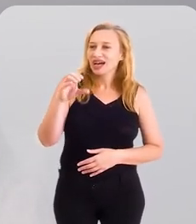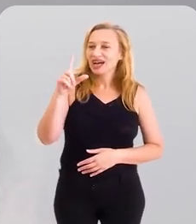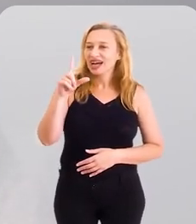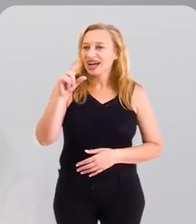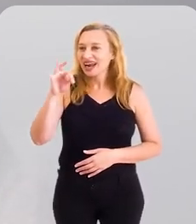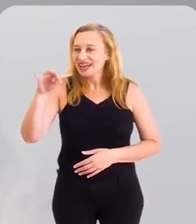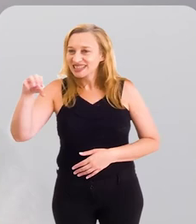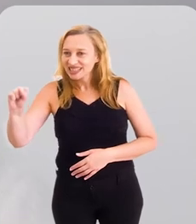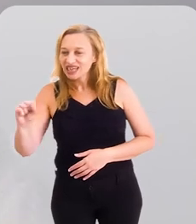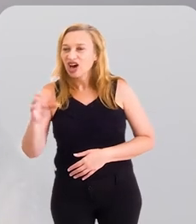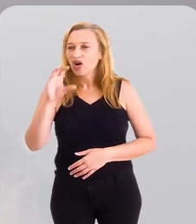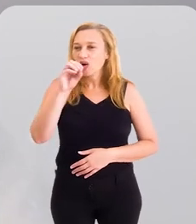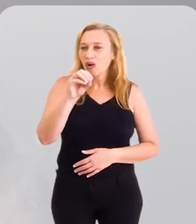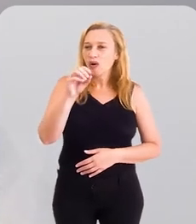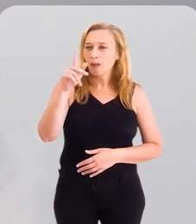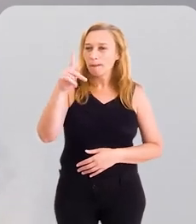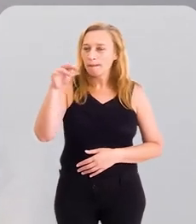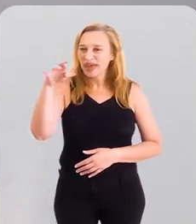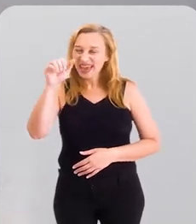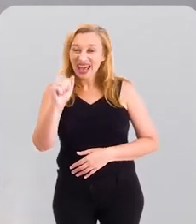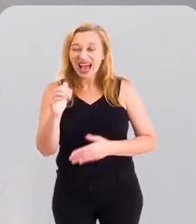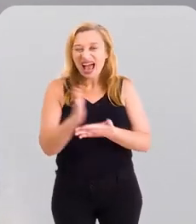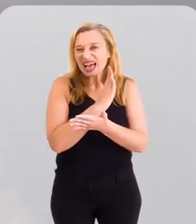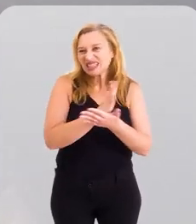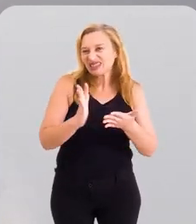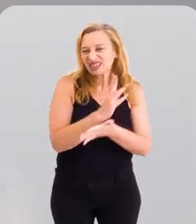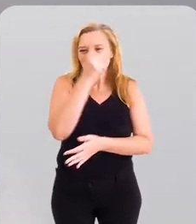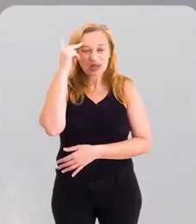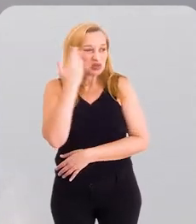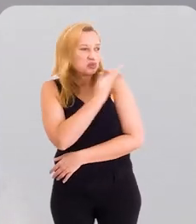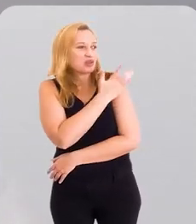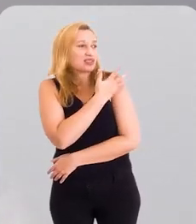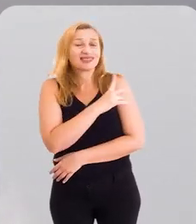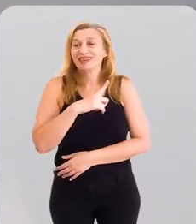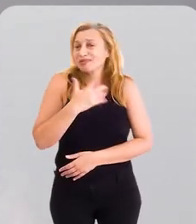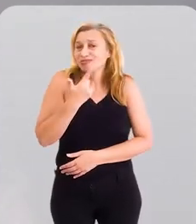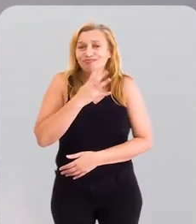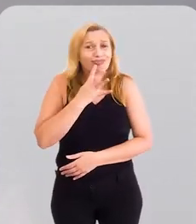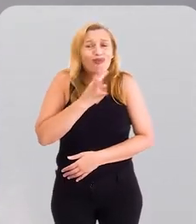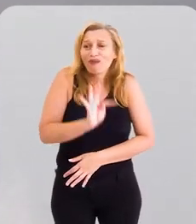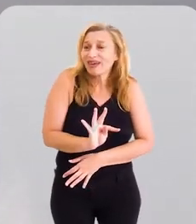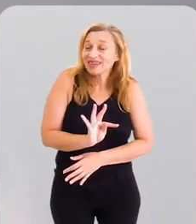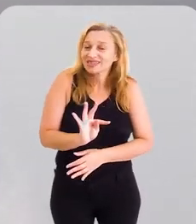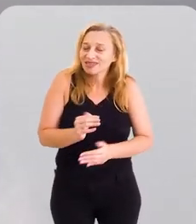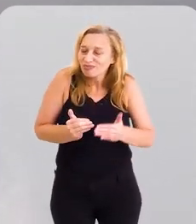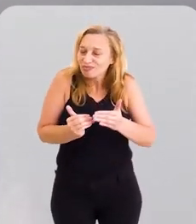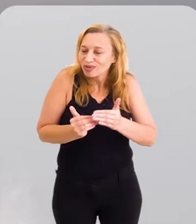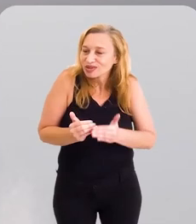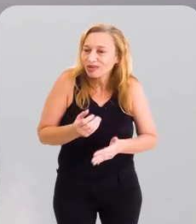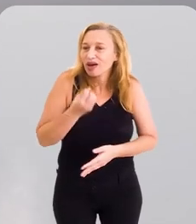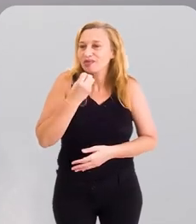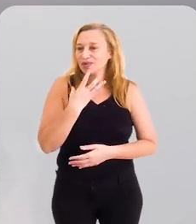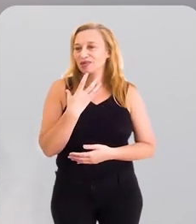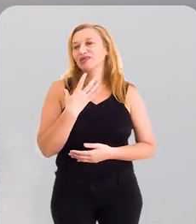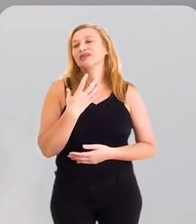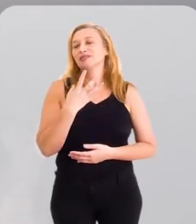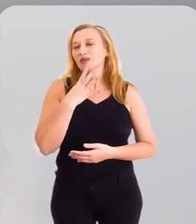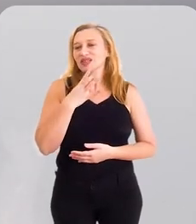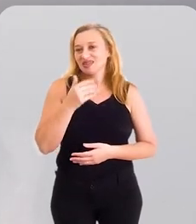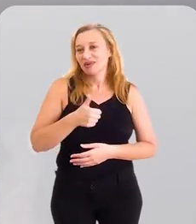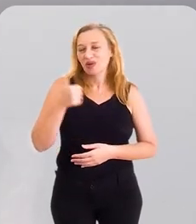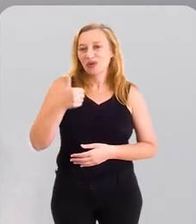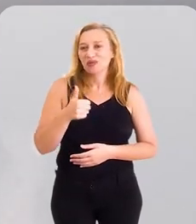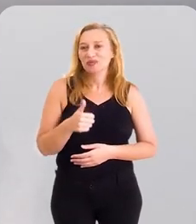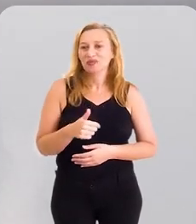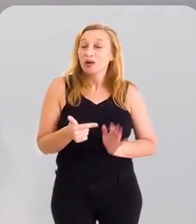muito de ópera. E às vezes eu vejo que as pessoas têm um certo preconceito contra certas coisas porque não conhecem. Então gosto de aproximar,